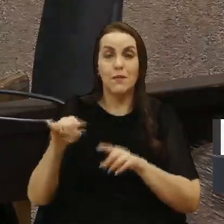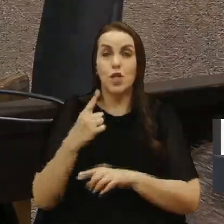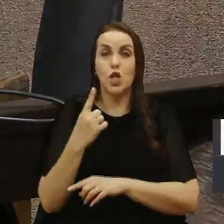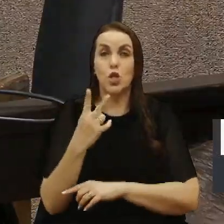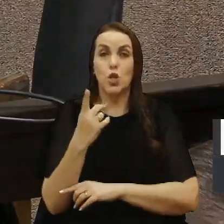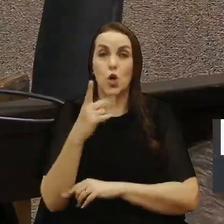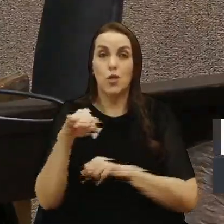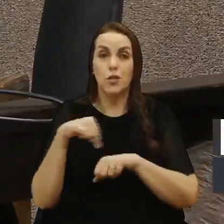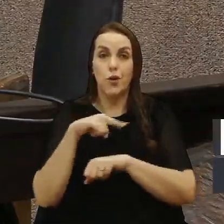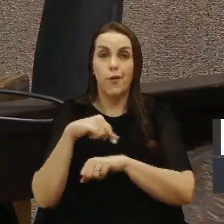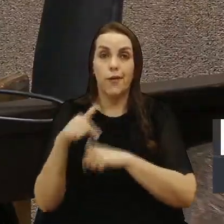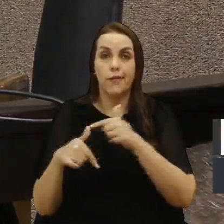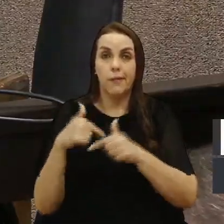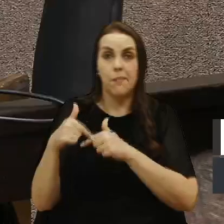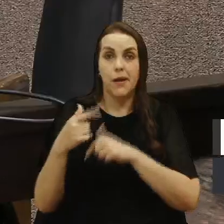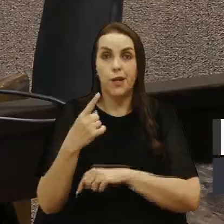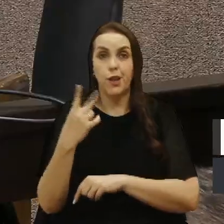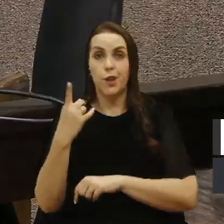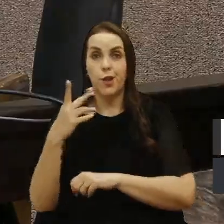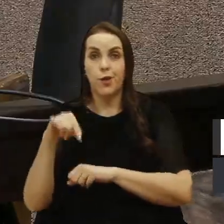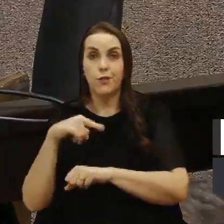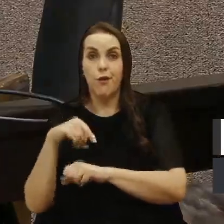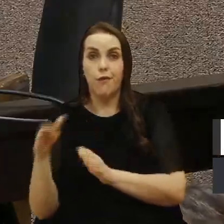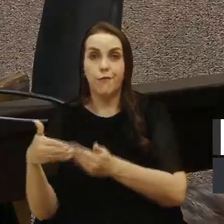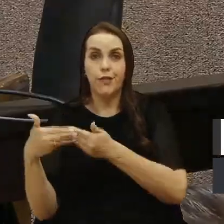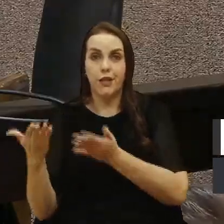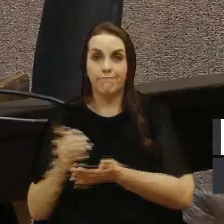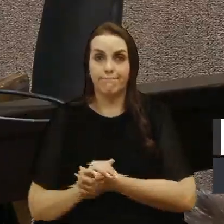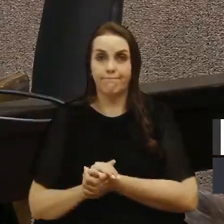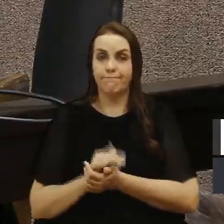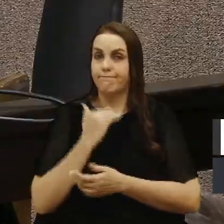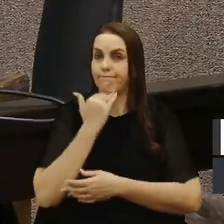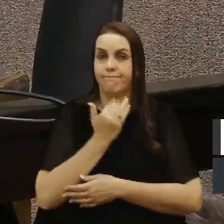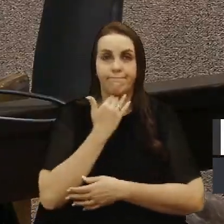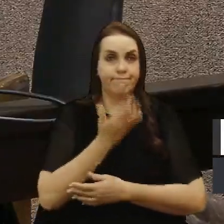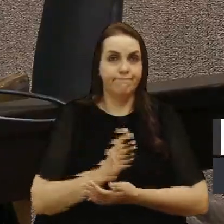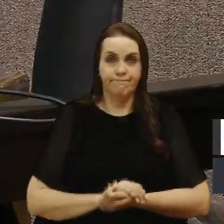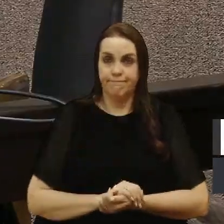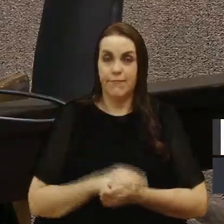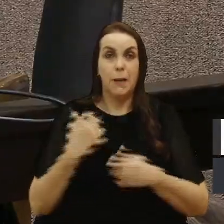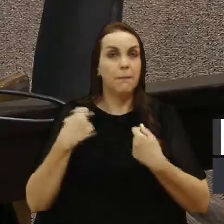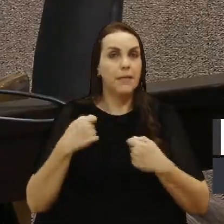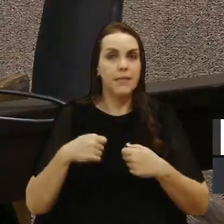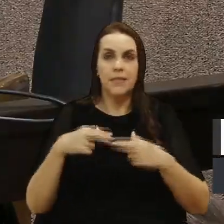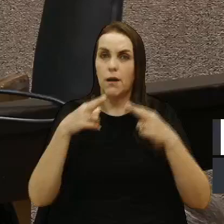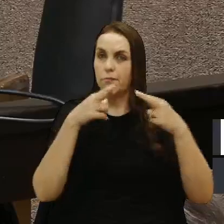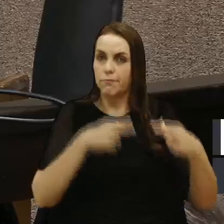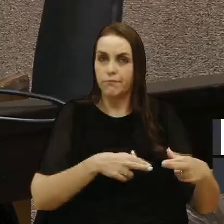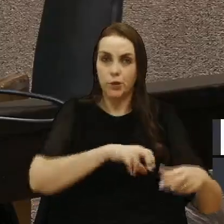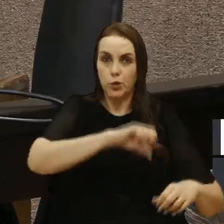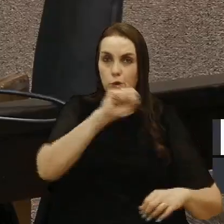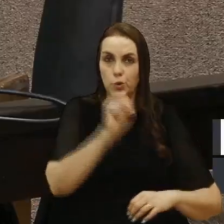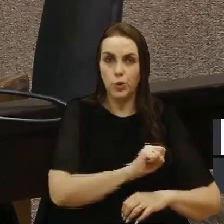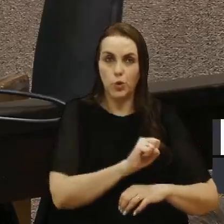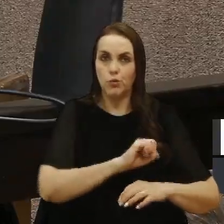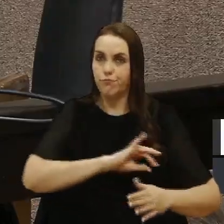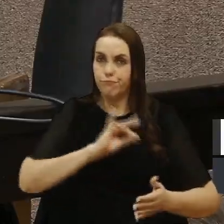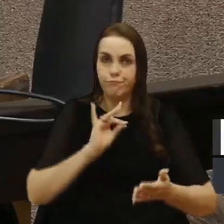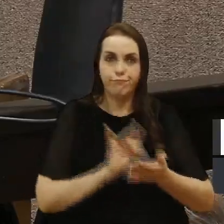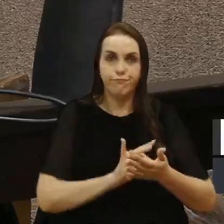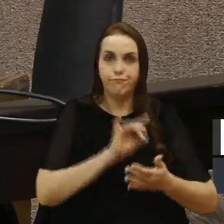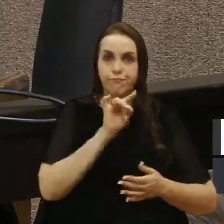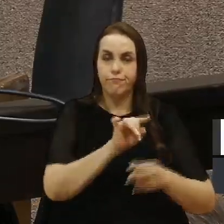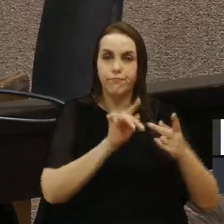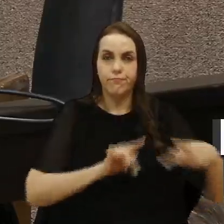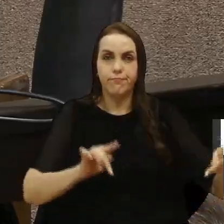de trabalho e 12 horas do quartel fechado. Não, precisamos de um quartel de bombeiros na Zona Sul, efetivo para a população,